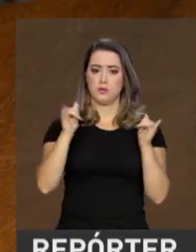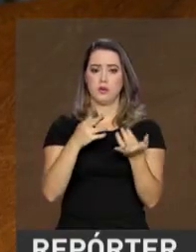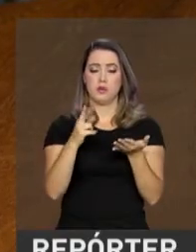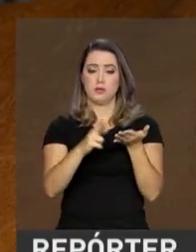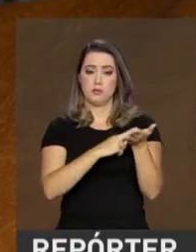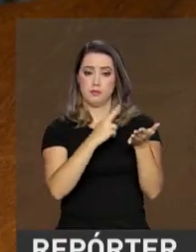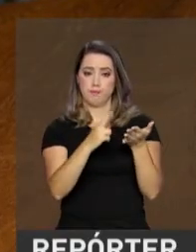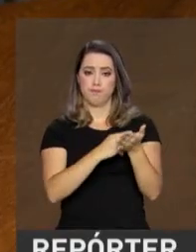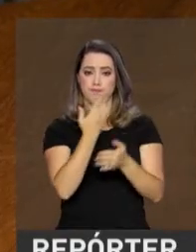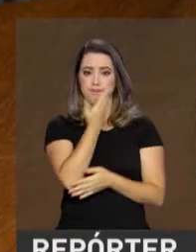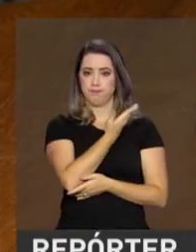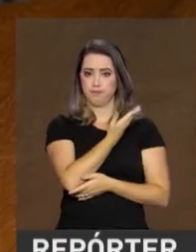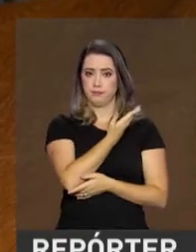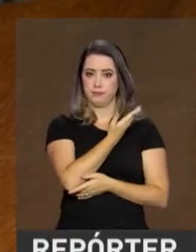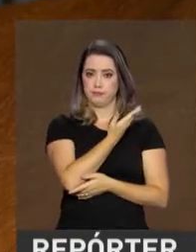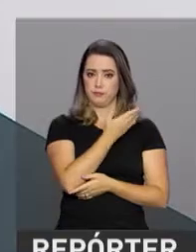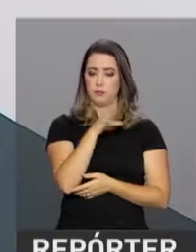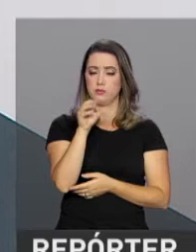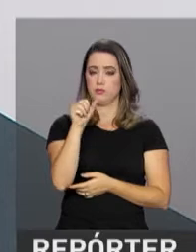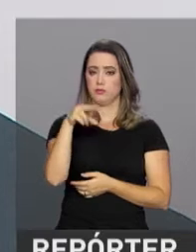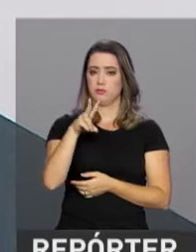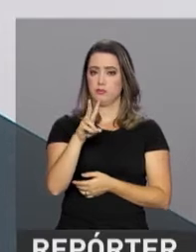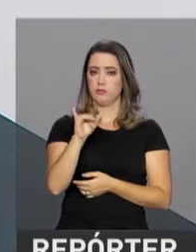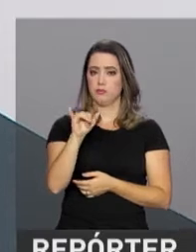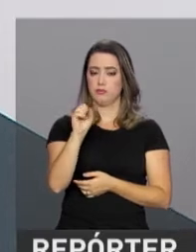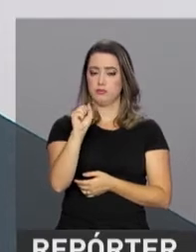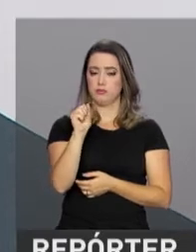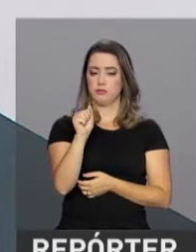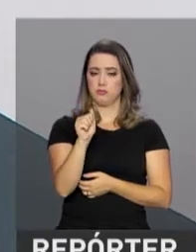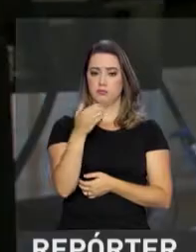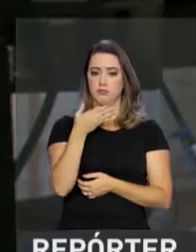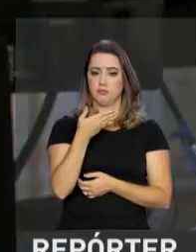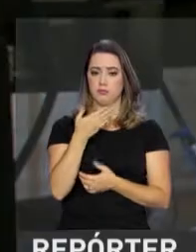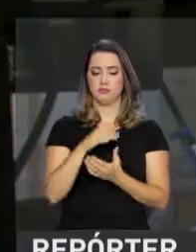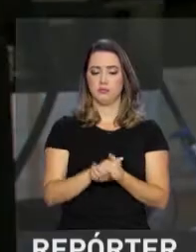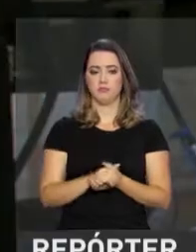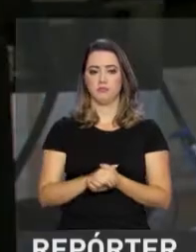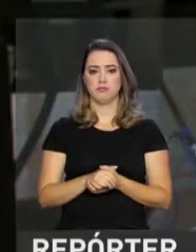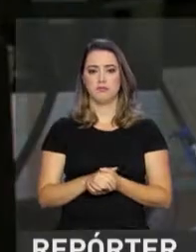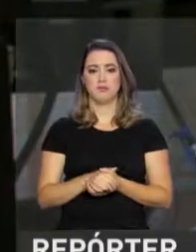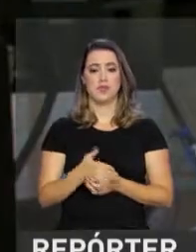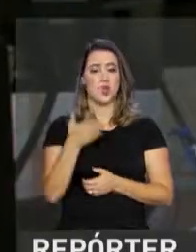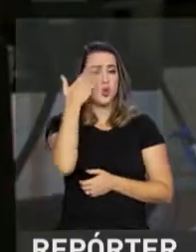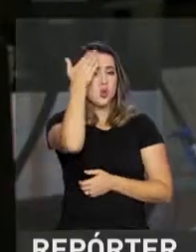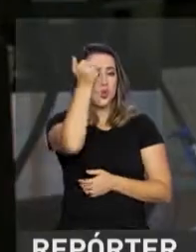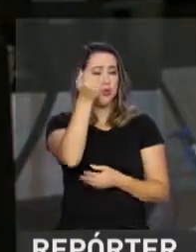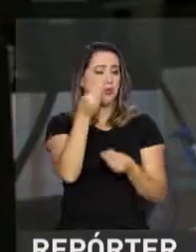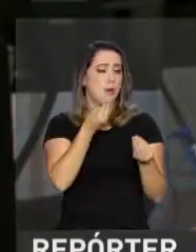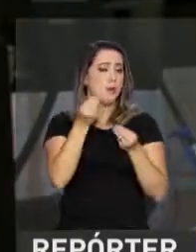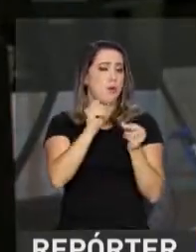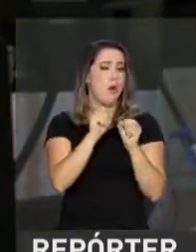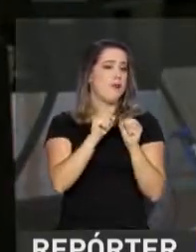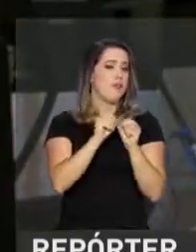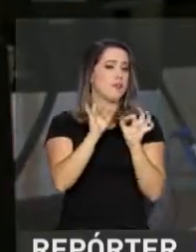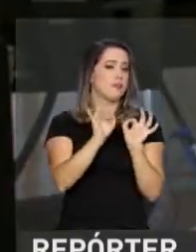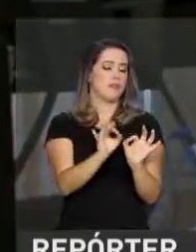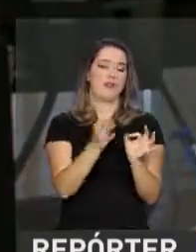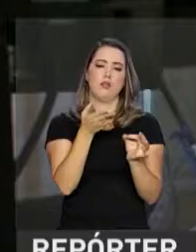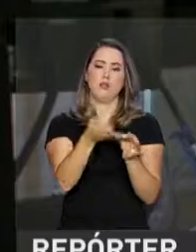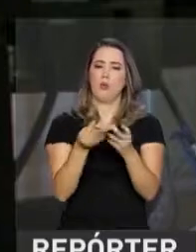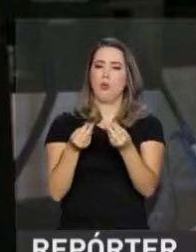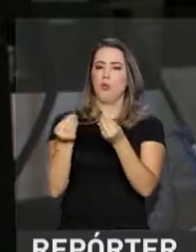especial da revista da anvisa consumo e saúde não sabe qual é a procedência deste produto que a gente não sabe qual é a